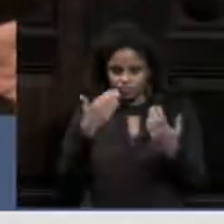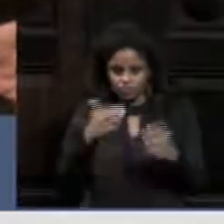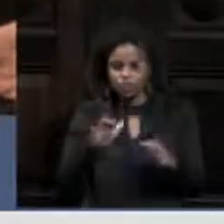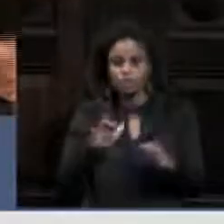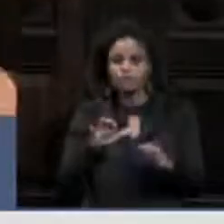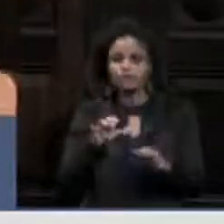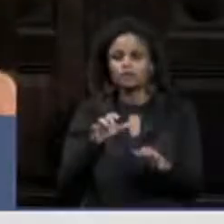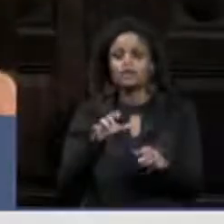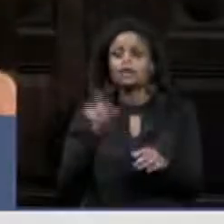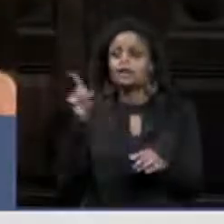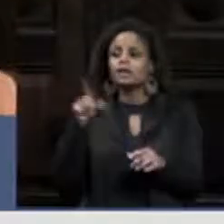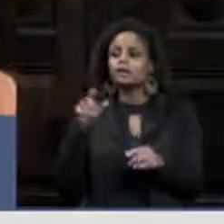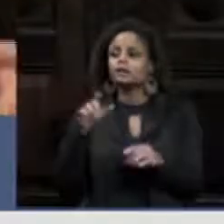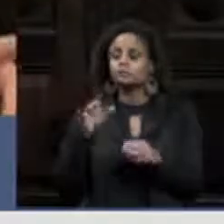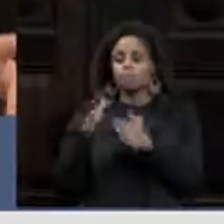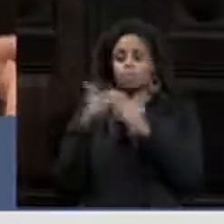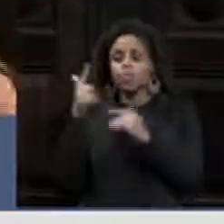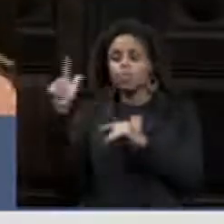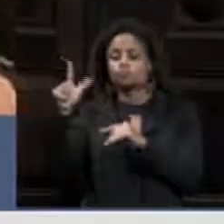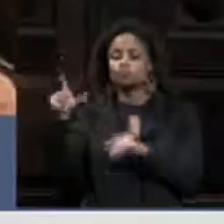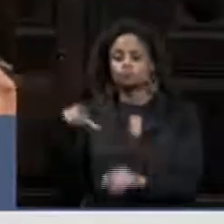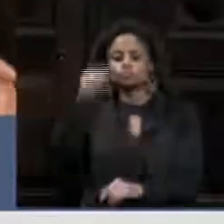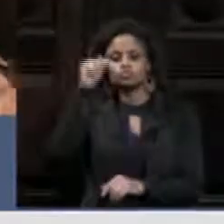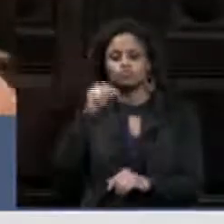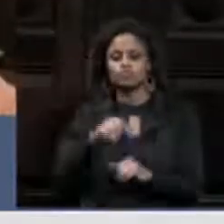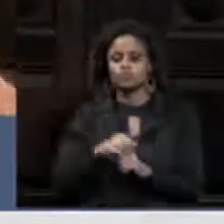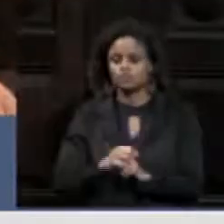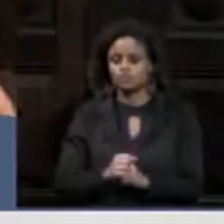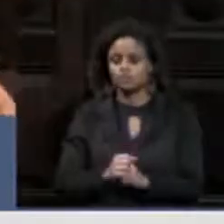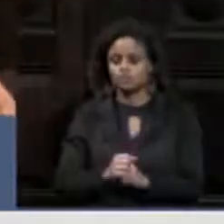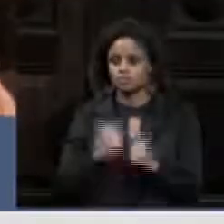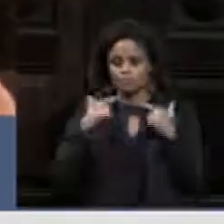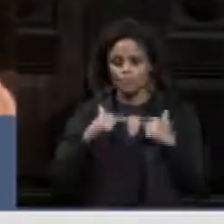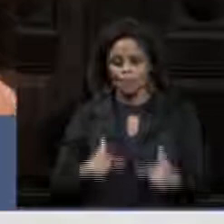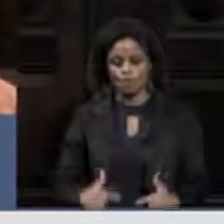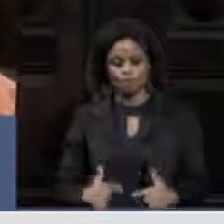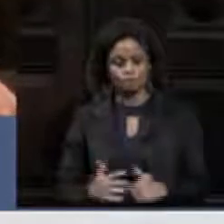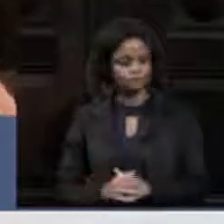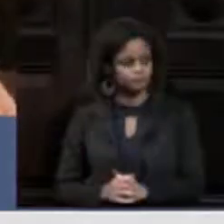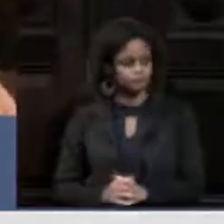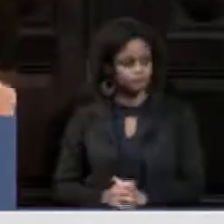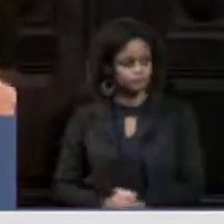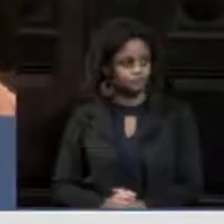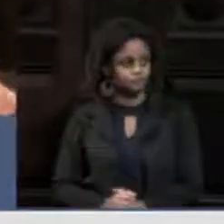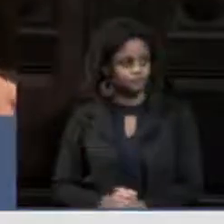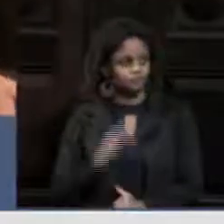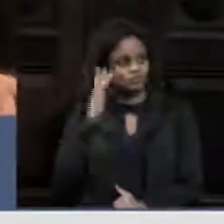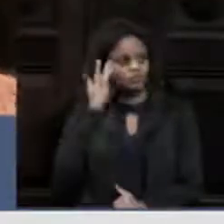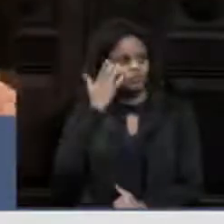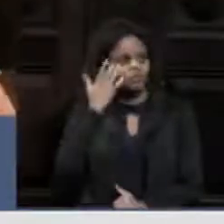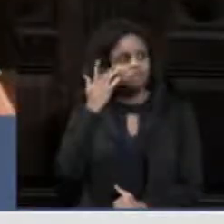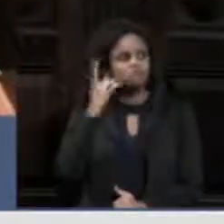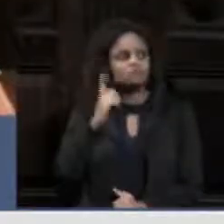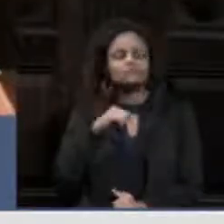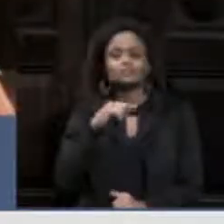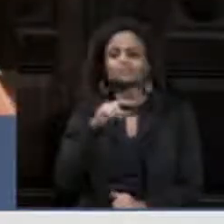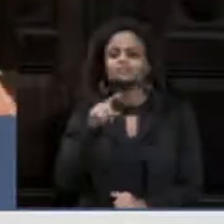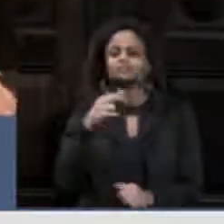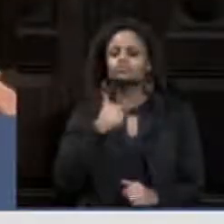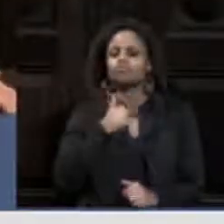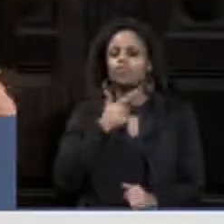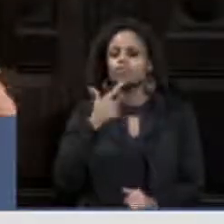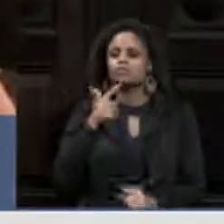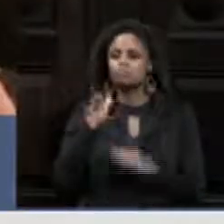si. E eu acho que essa é uma questão, a escolha, indelegável,